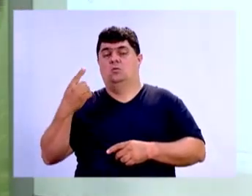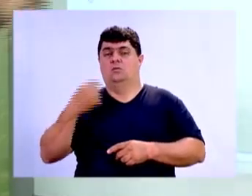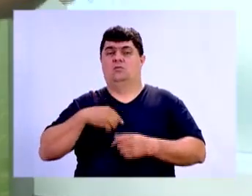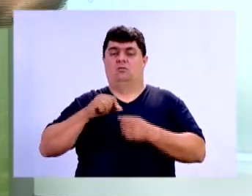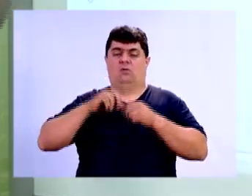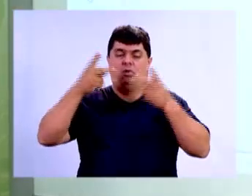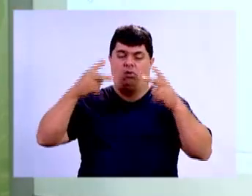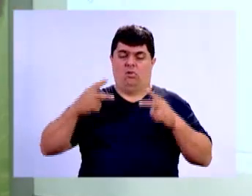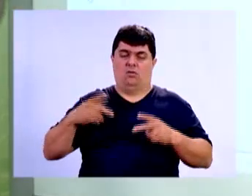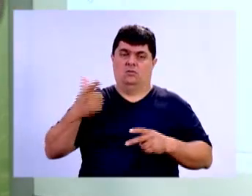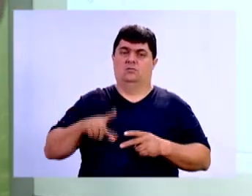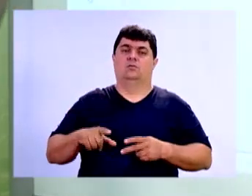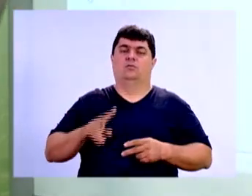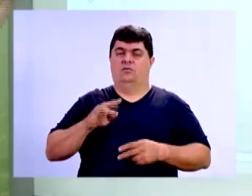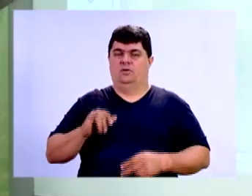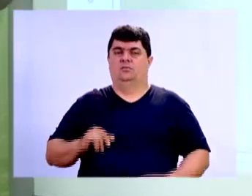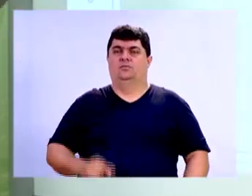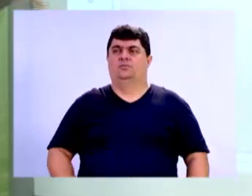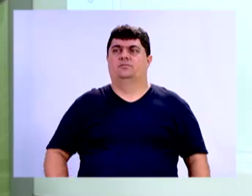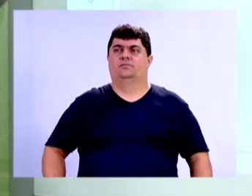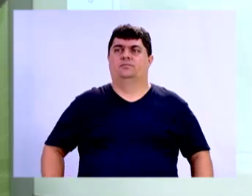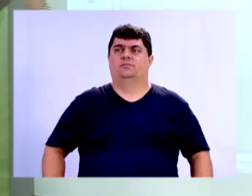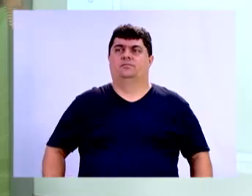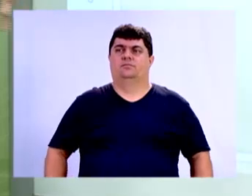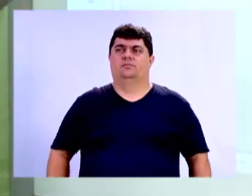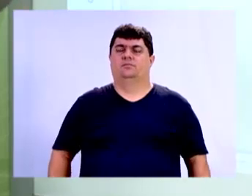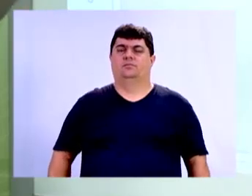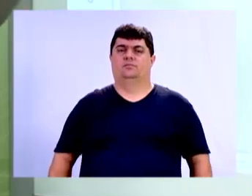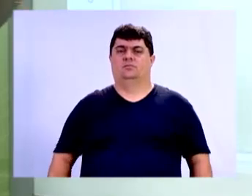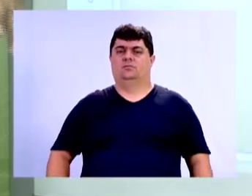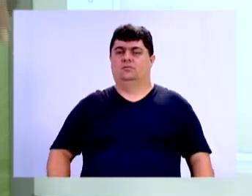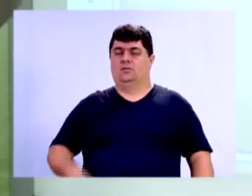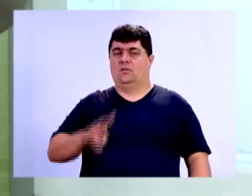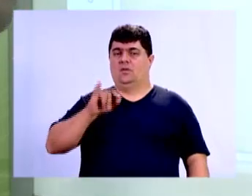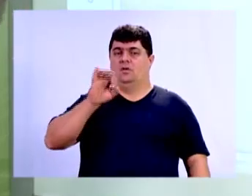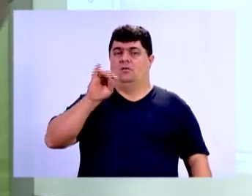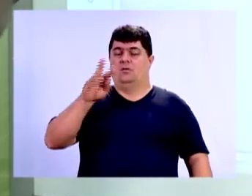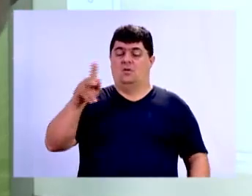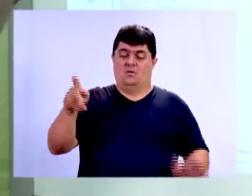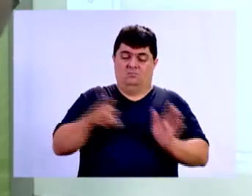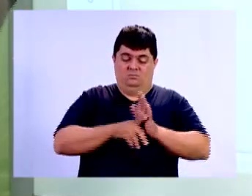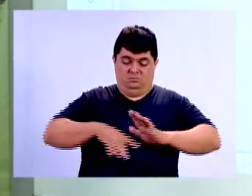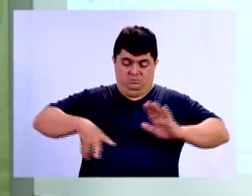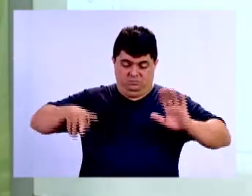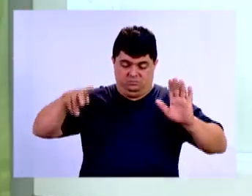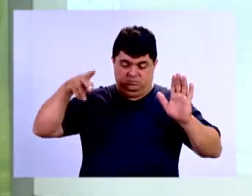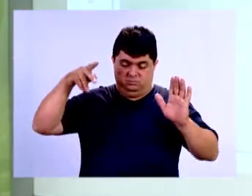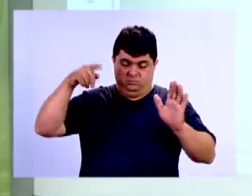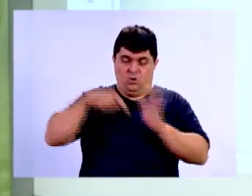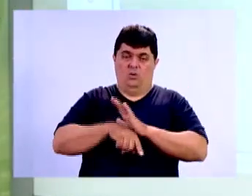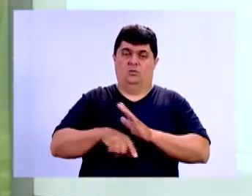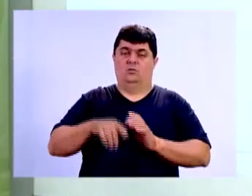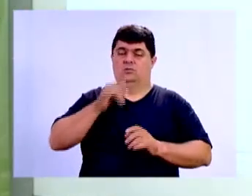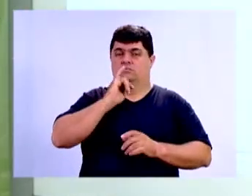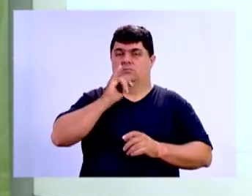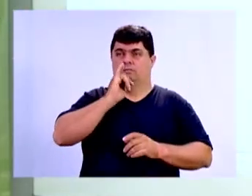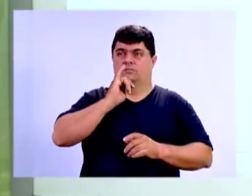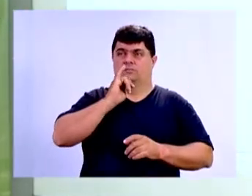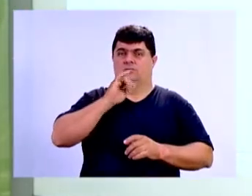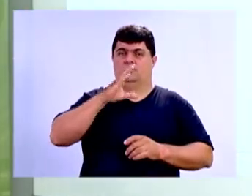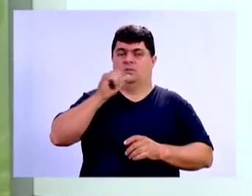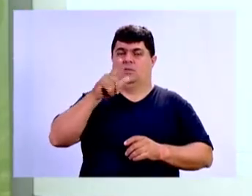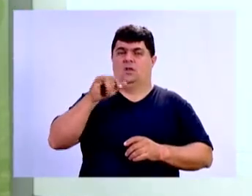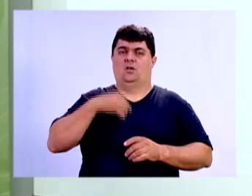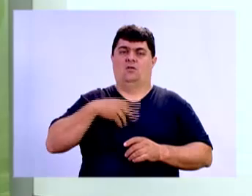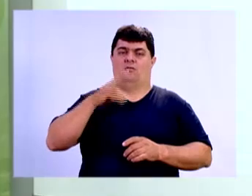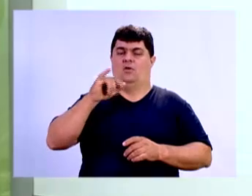código todo? Fatalmente, né? Então perceba que vetores é para um caso bem específico. Por exemplo, nesse caso, o cliente, você não